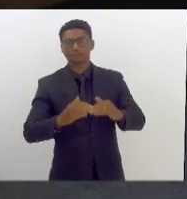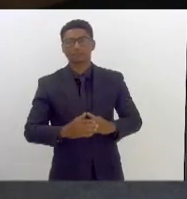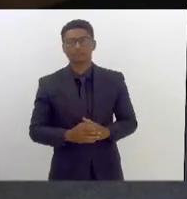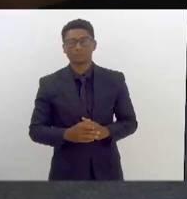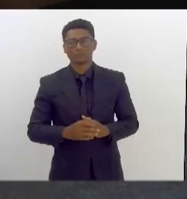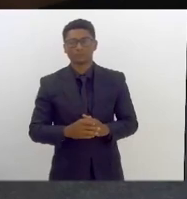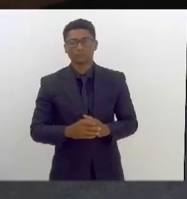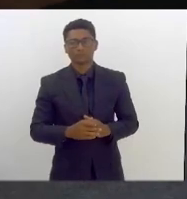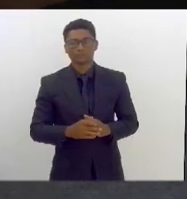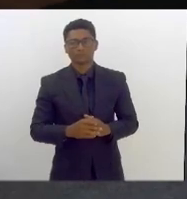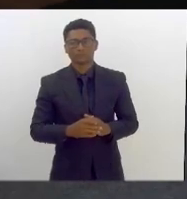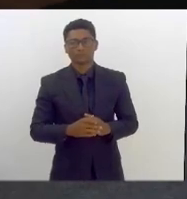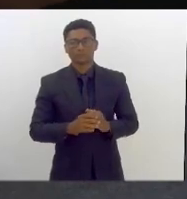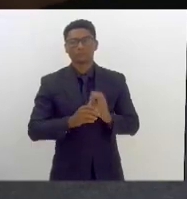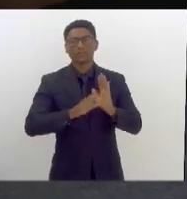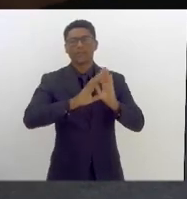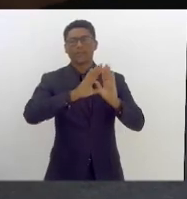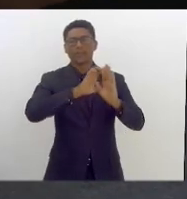uma, duas,